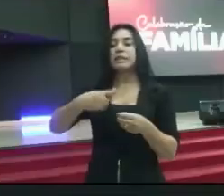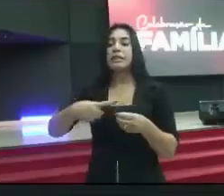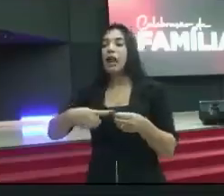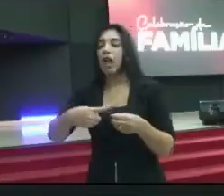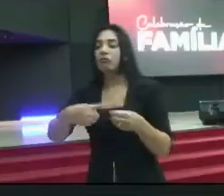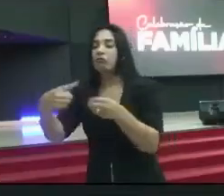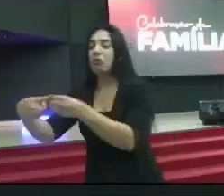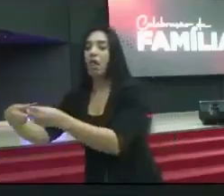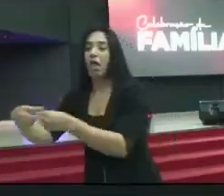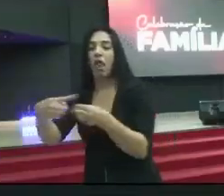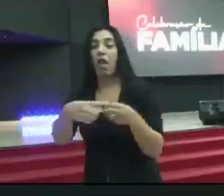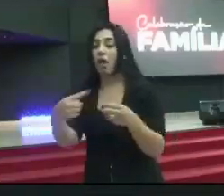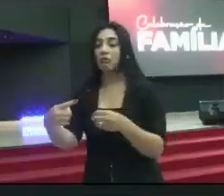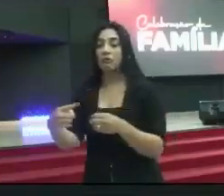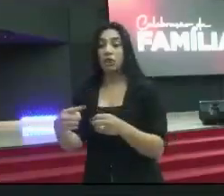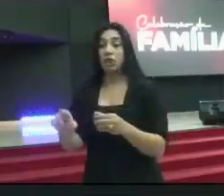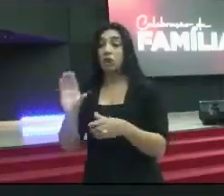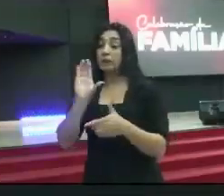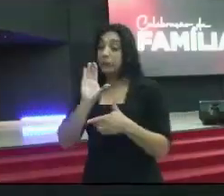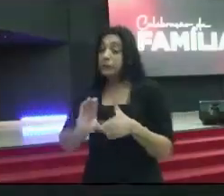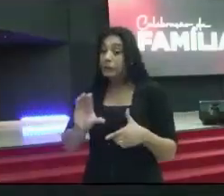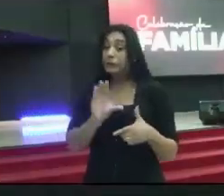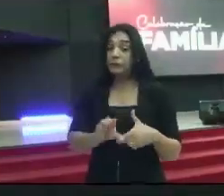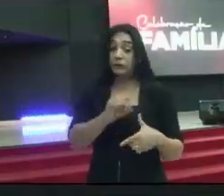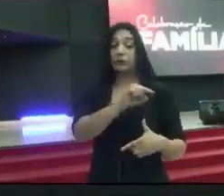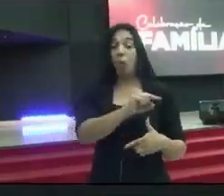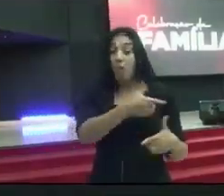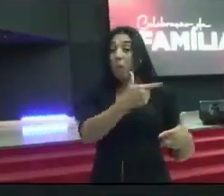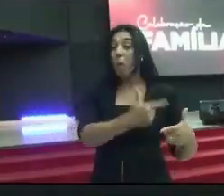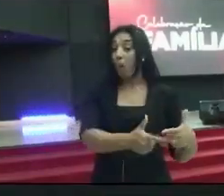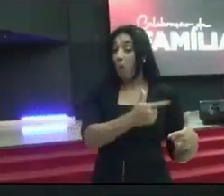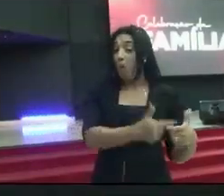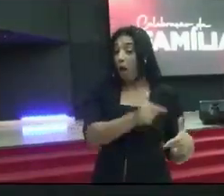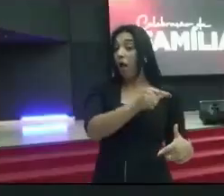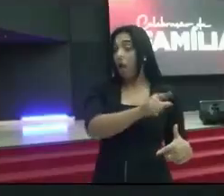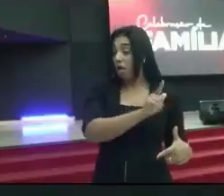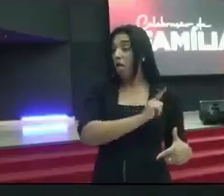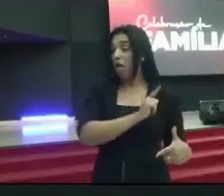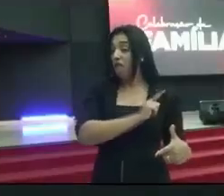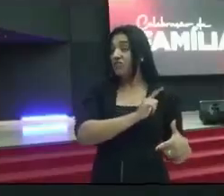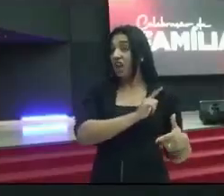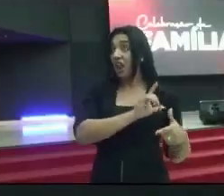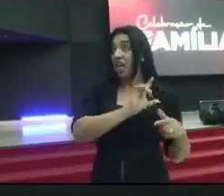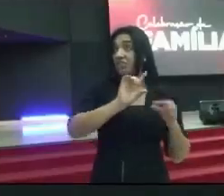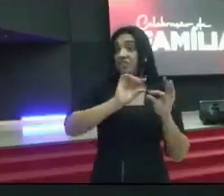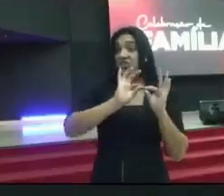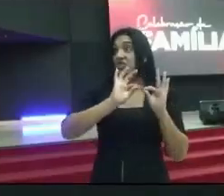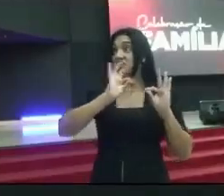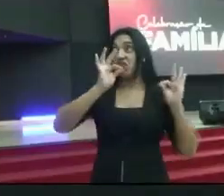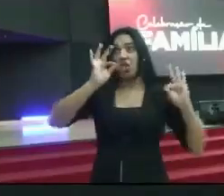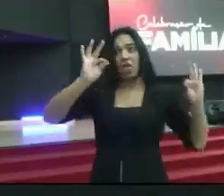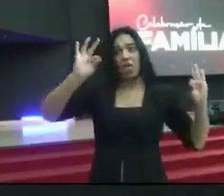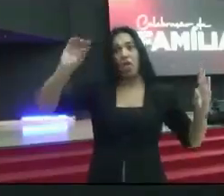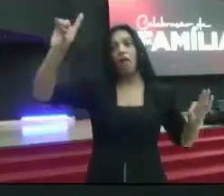na crise que abateu em Belém, eles se distanciaram de Deus.